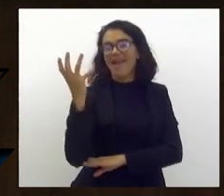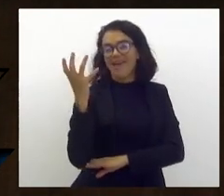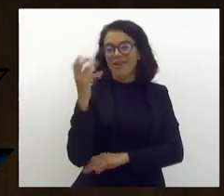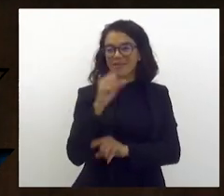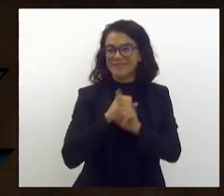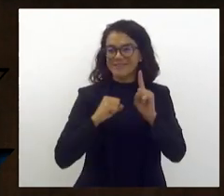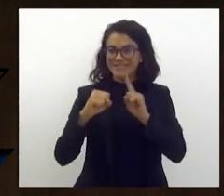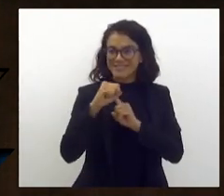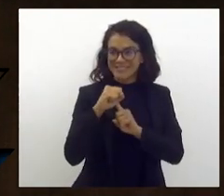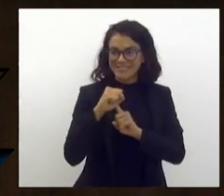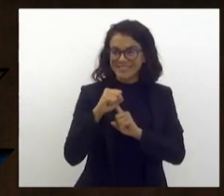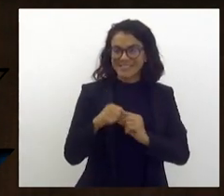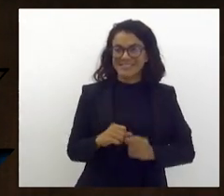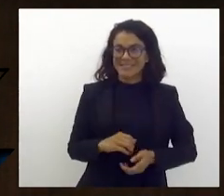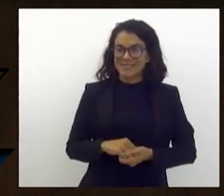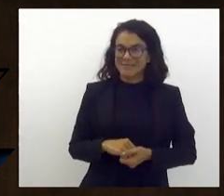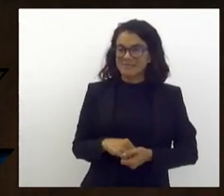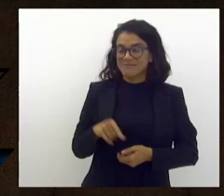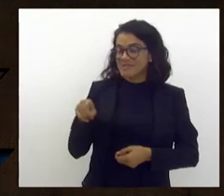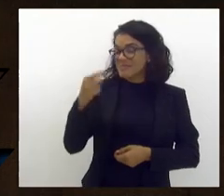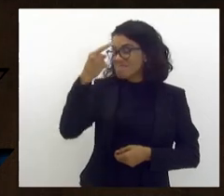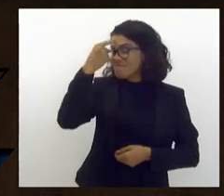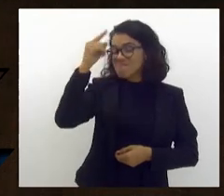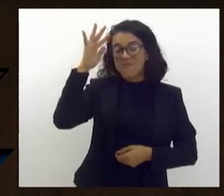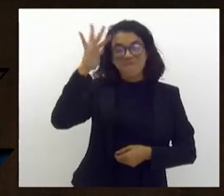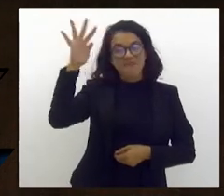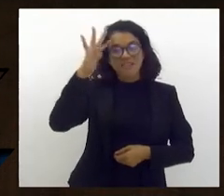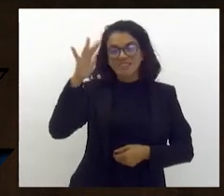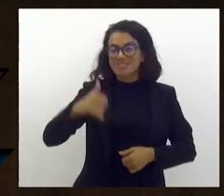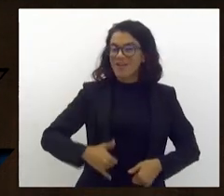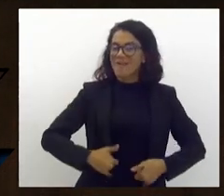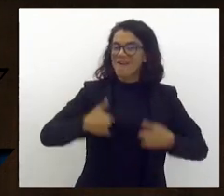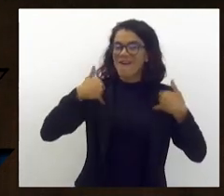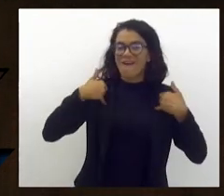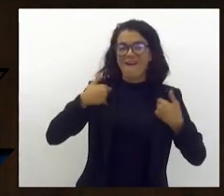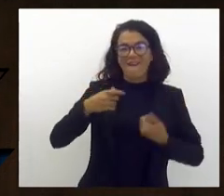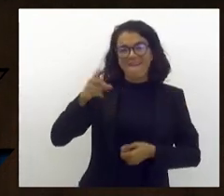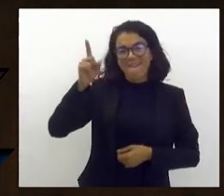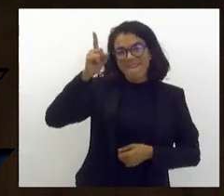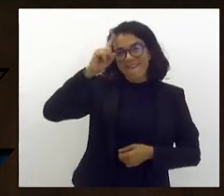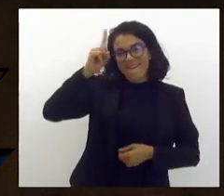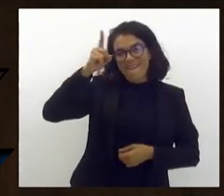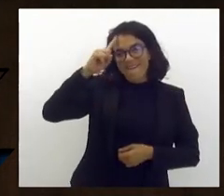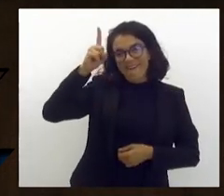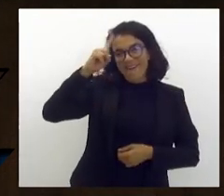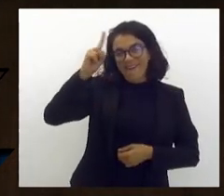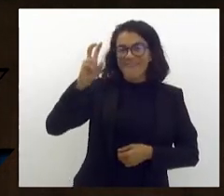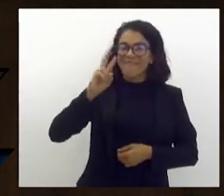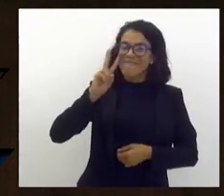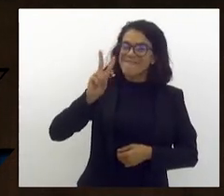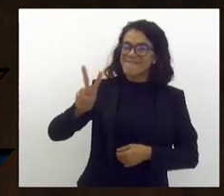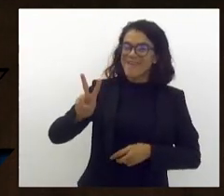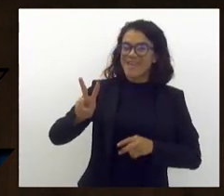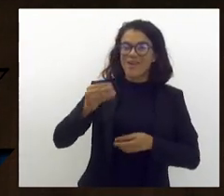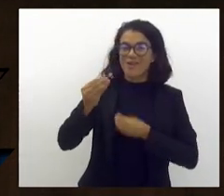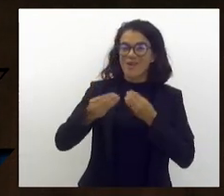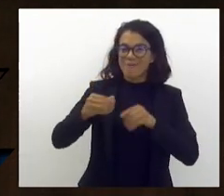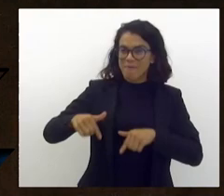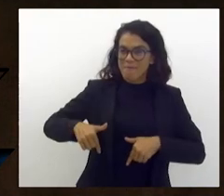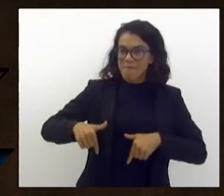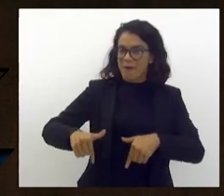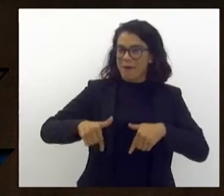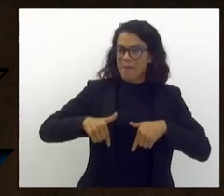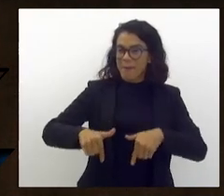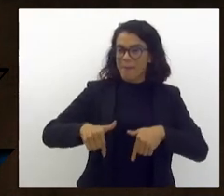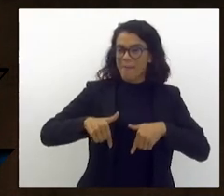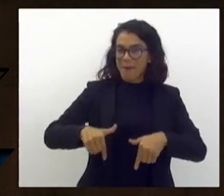bancada, Vossa Excelência não imagina o orgulho que eu tenho todos os dias vendo a sua atuação. O Jari, deputada